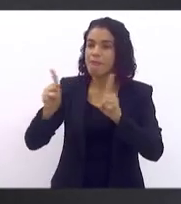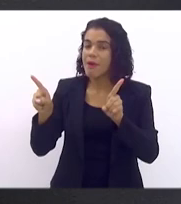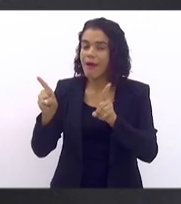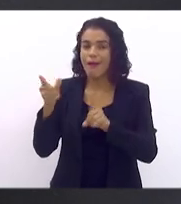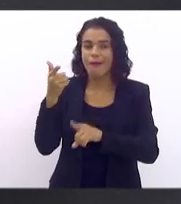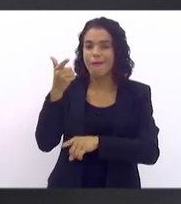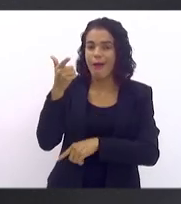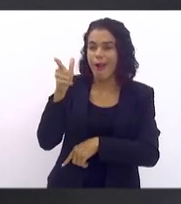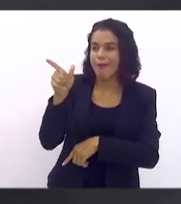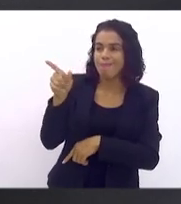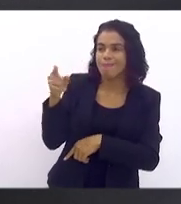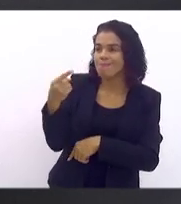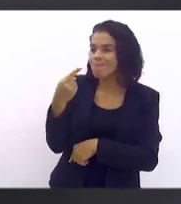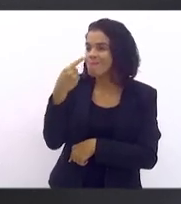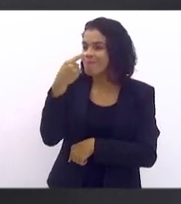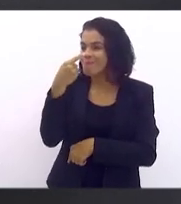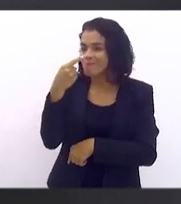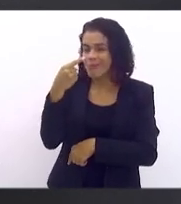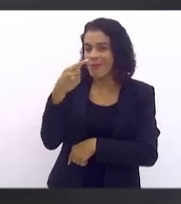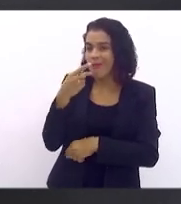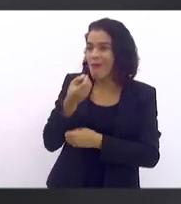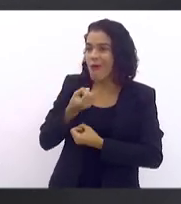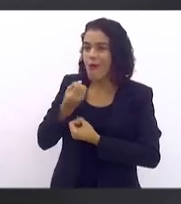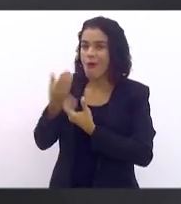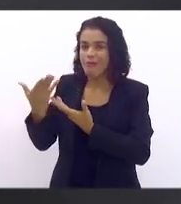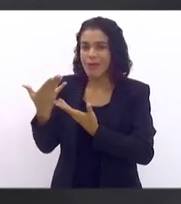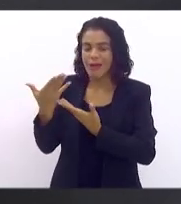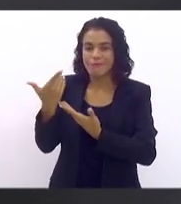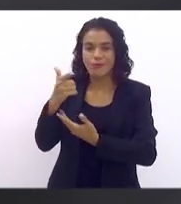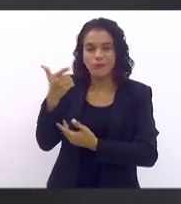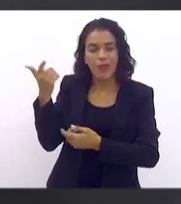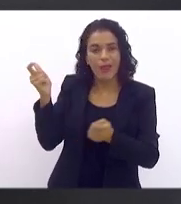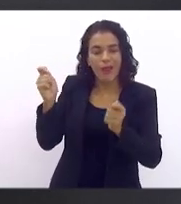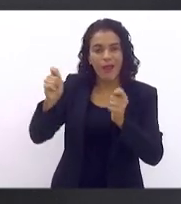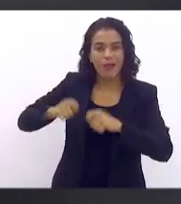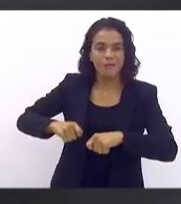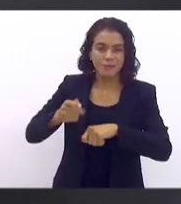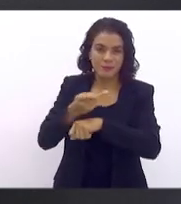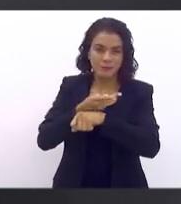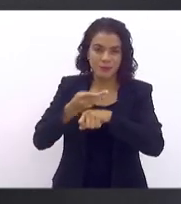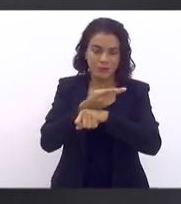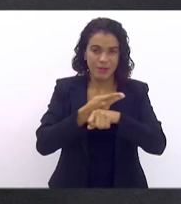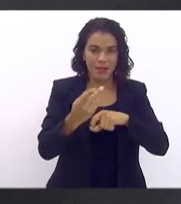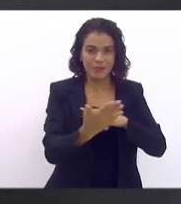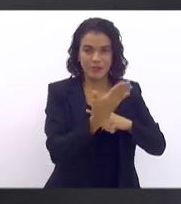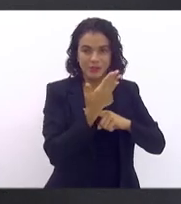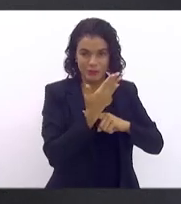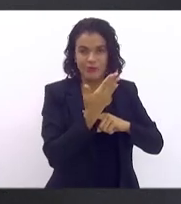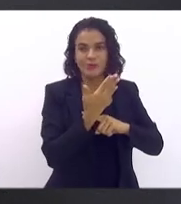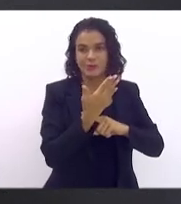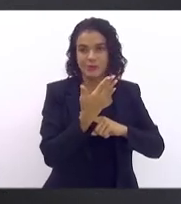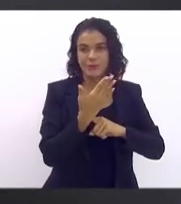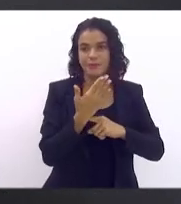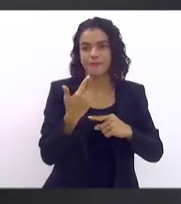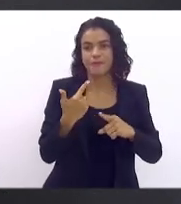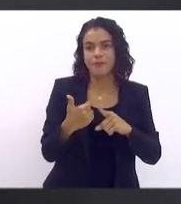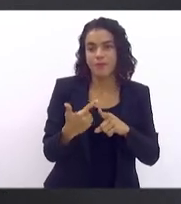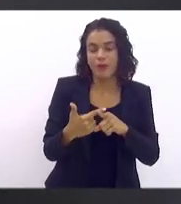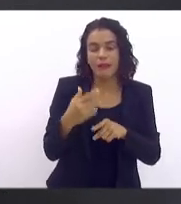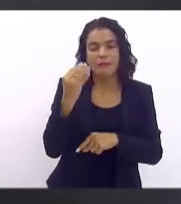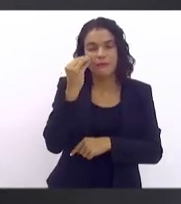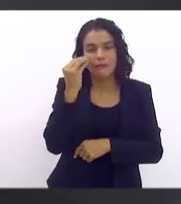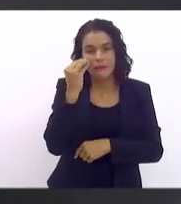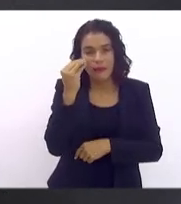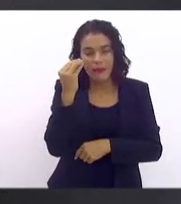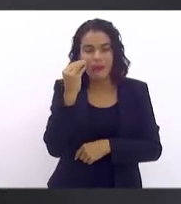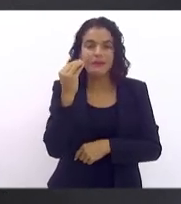se identifica como sujeito de direito, portanto, ela não tem essa capacidade de buscar ajuda e, de alguma maneira, ela tenta fazer